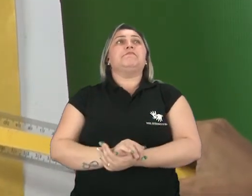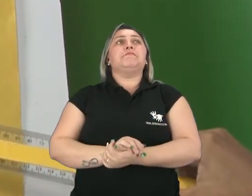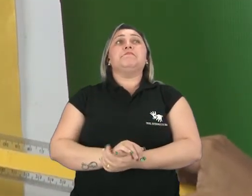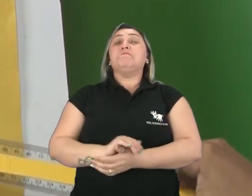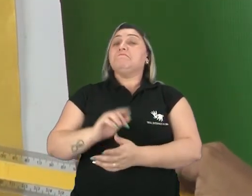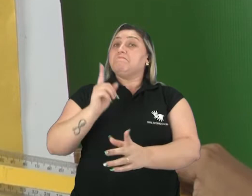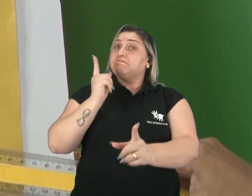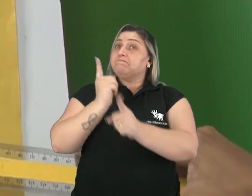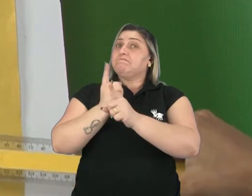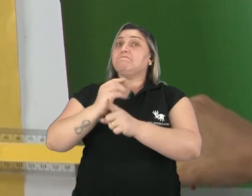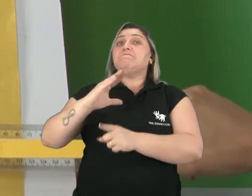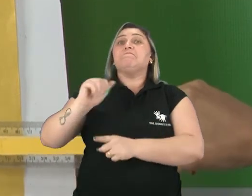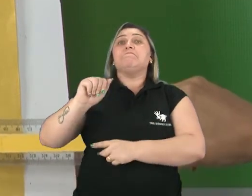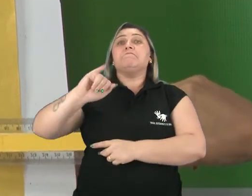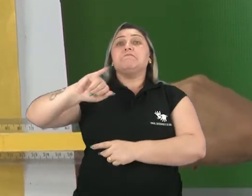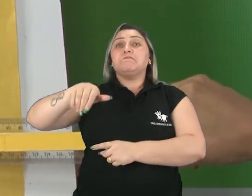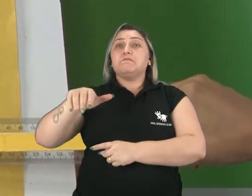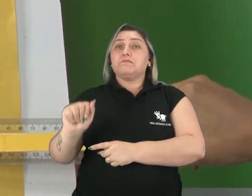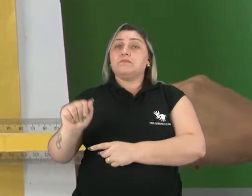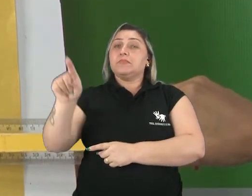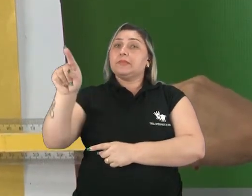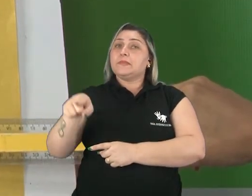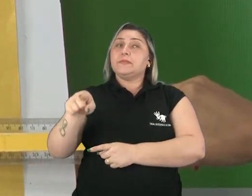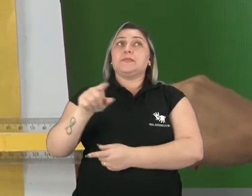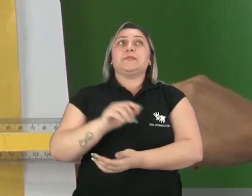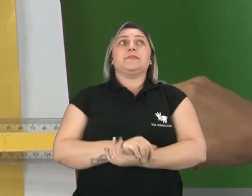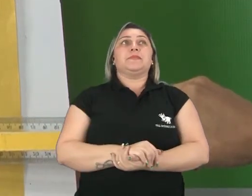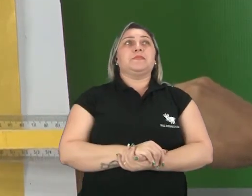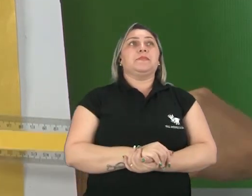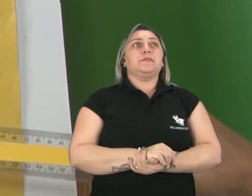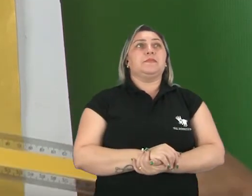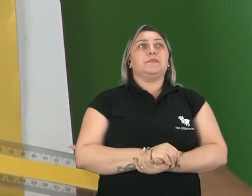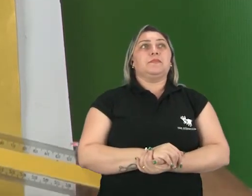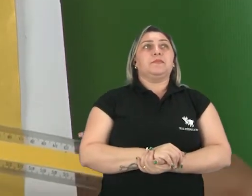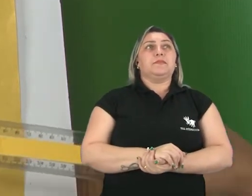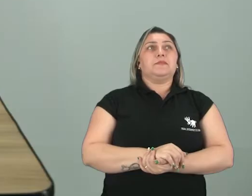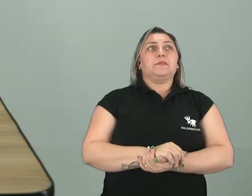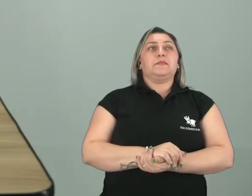final de Já sim temos